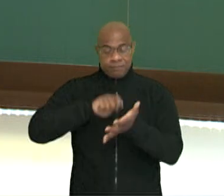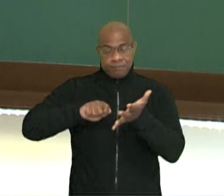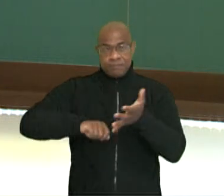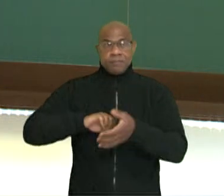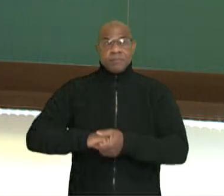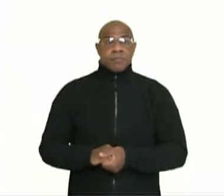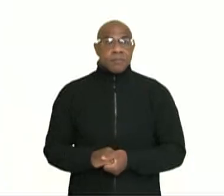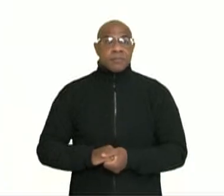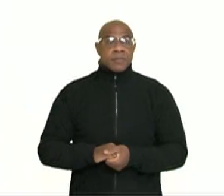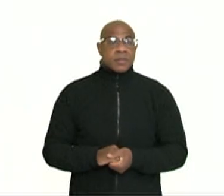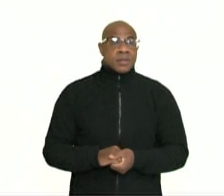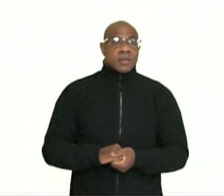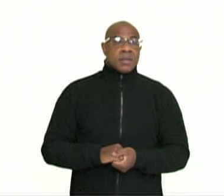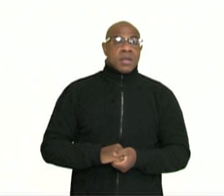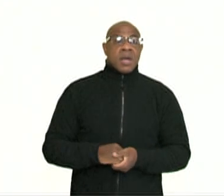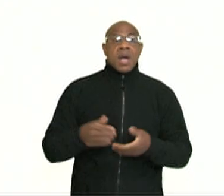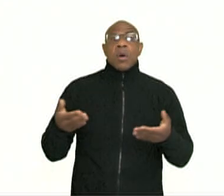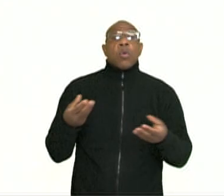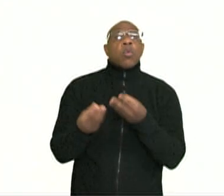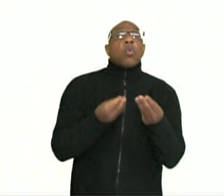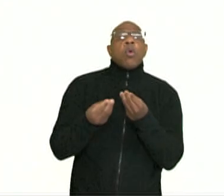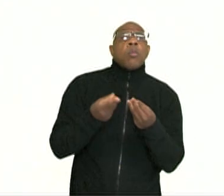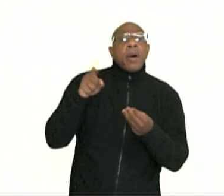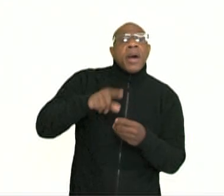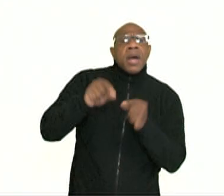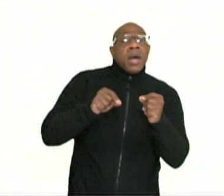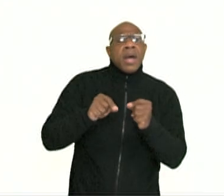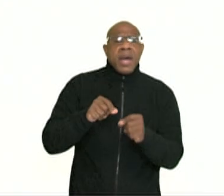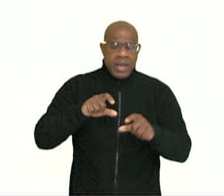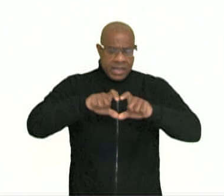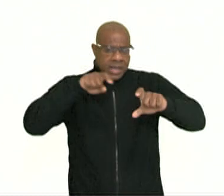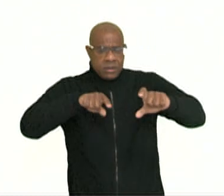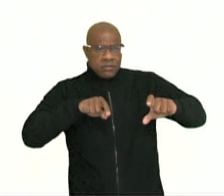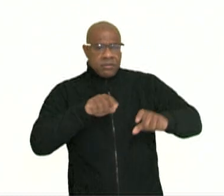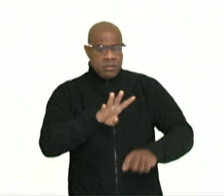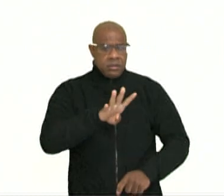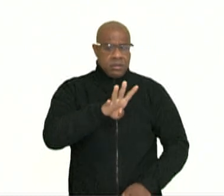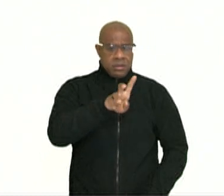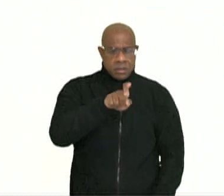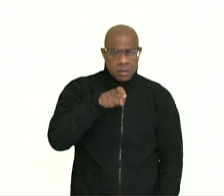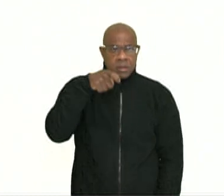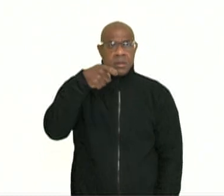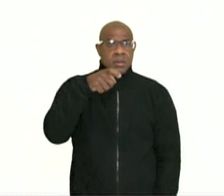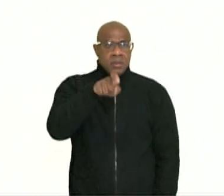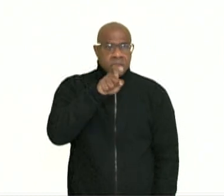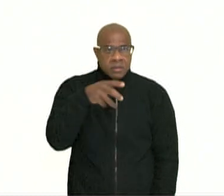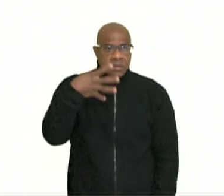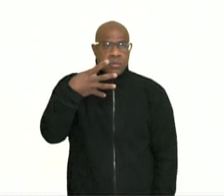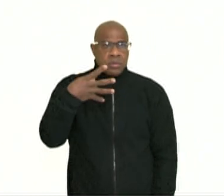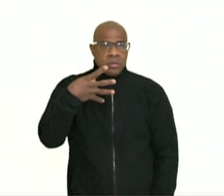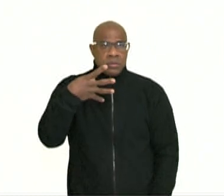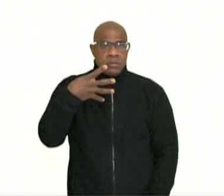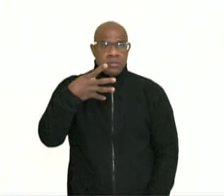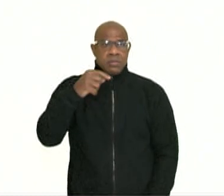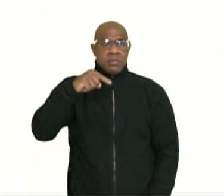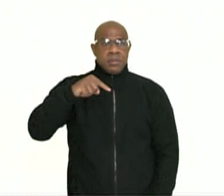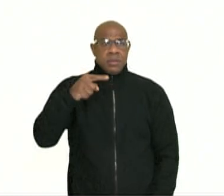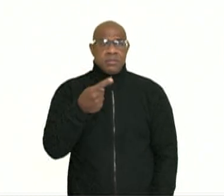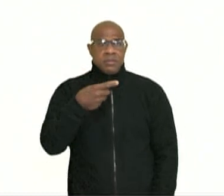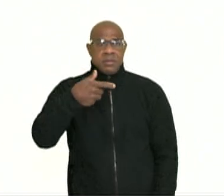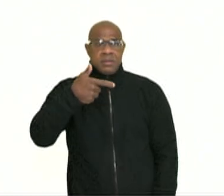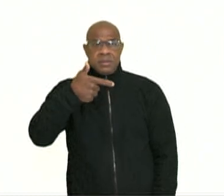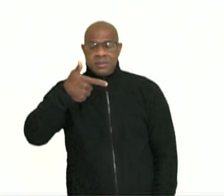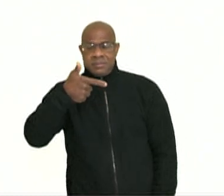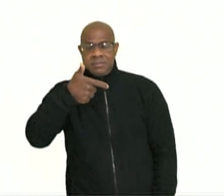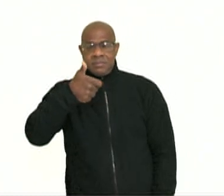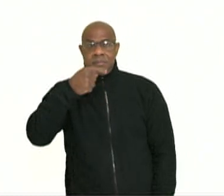ó. Sua vez, como ficaria a equação biquadrada reescrita como outra letra, se tornando em